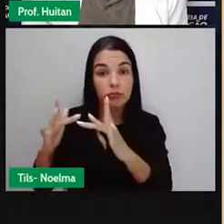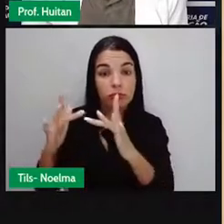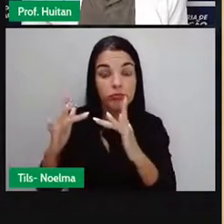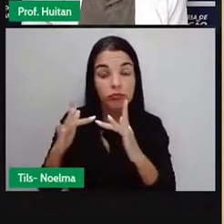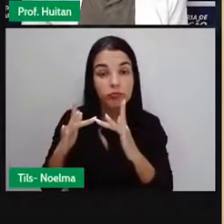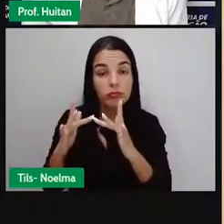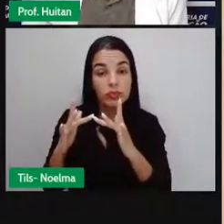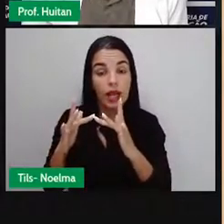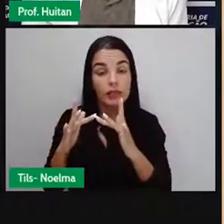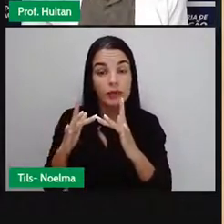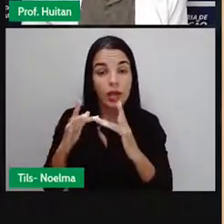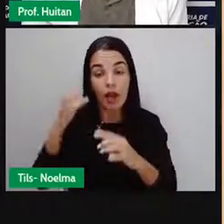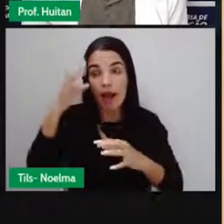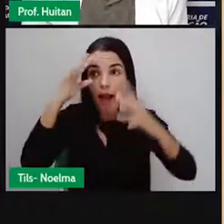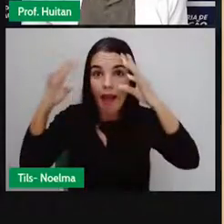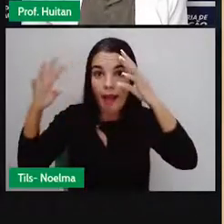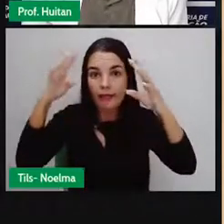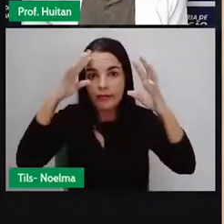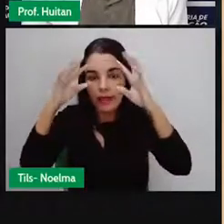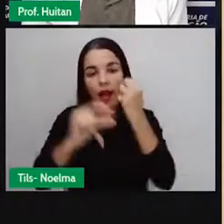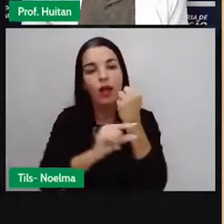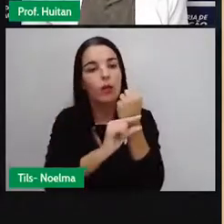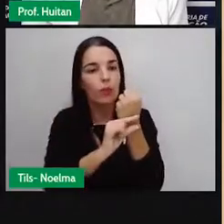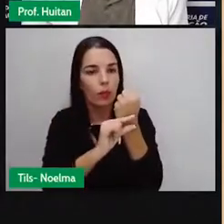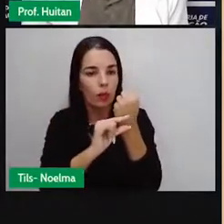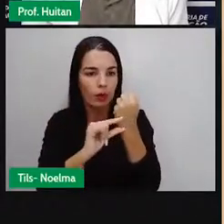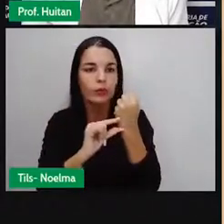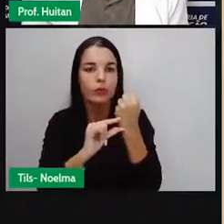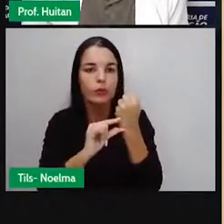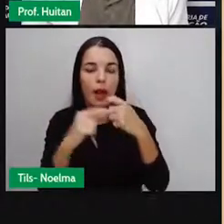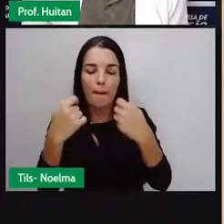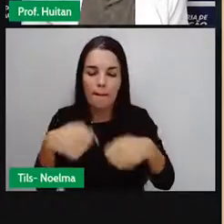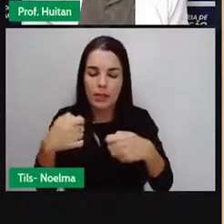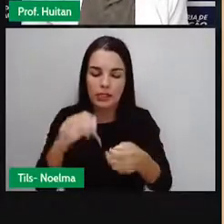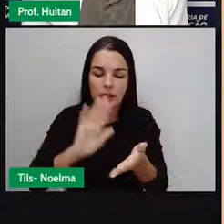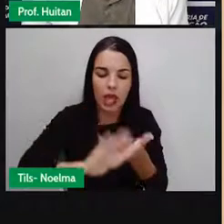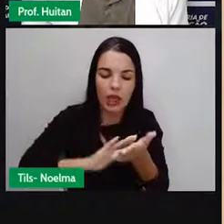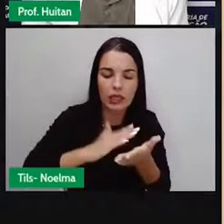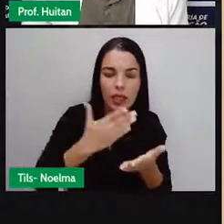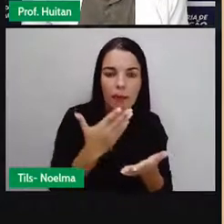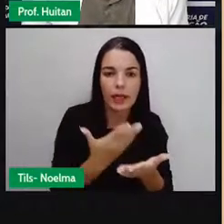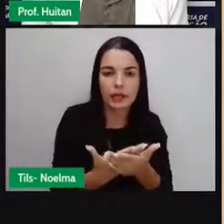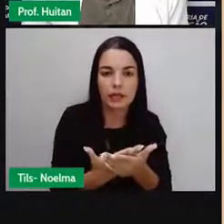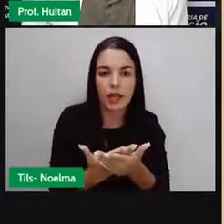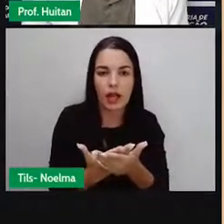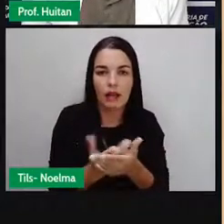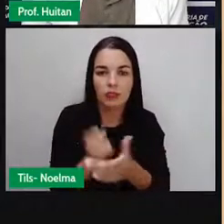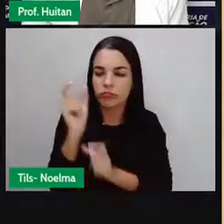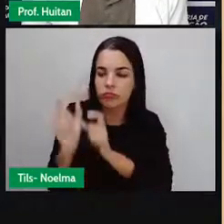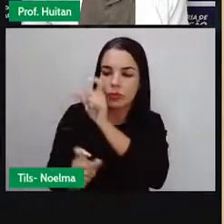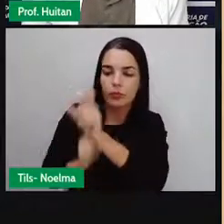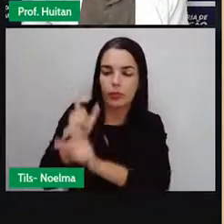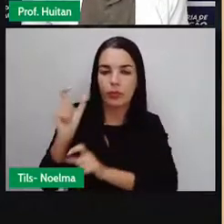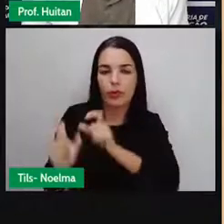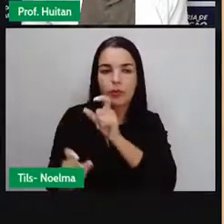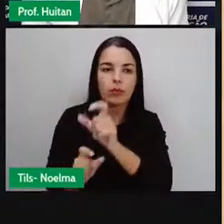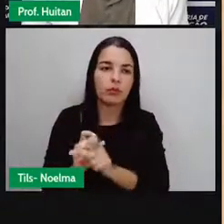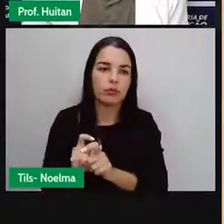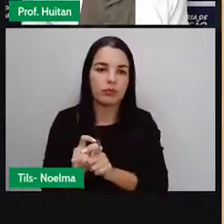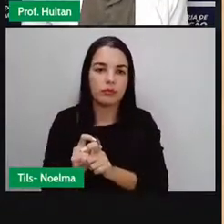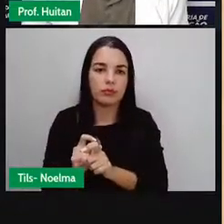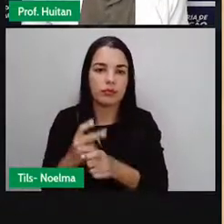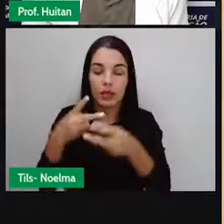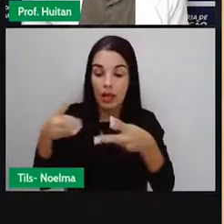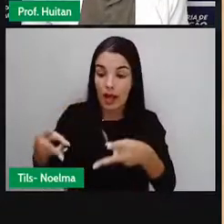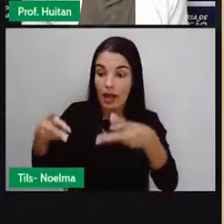as ideias dele, mas você tem que interpretar de acordo com a sua visão